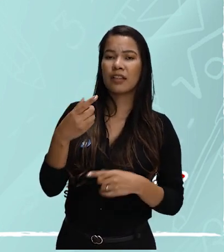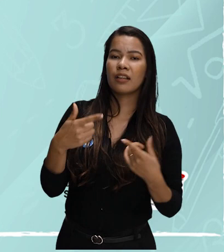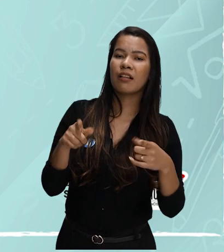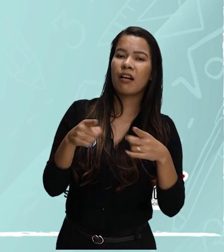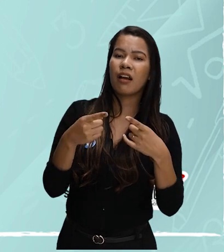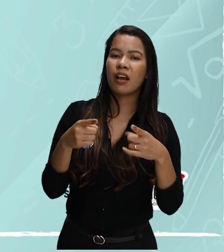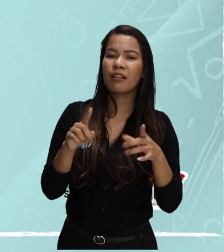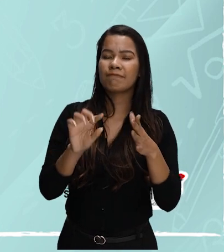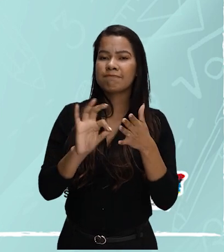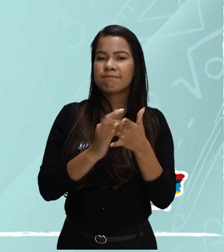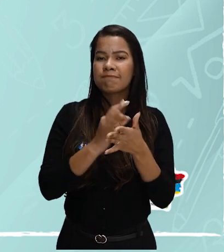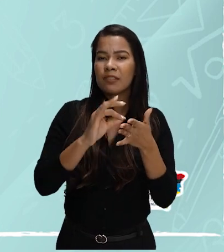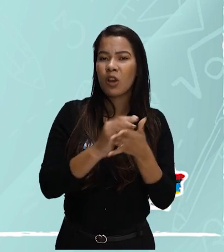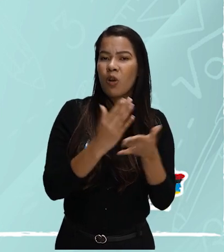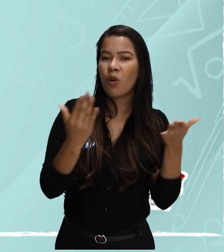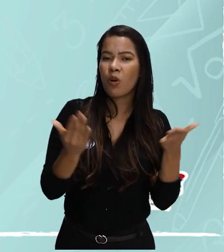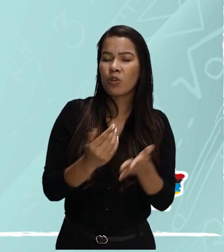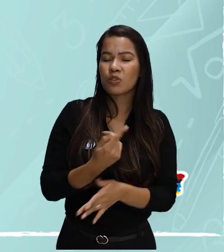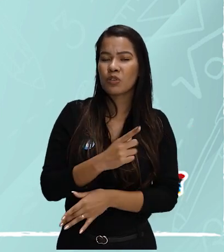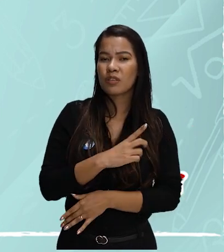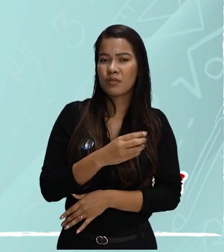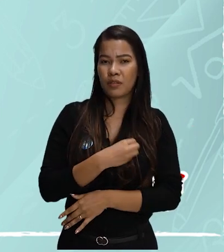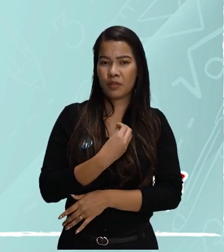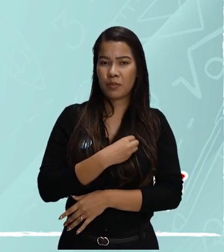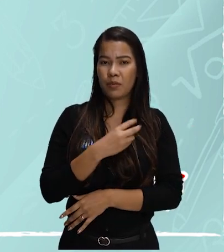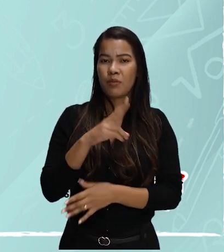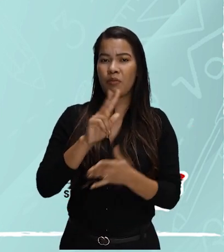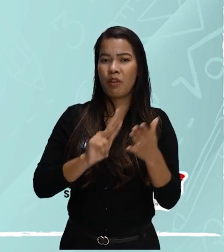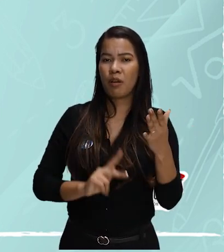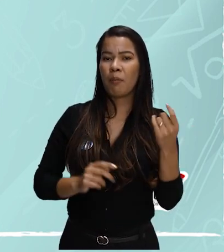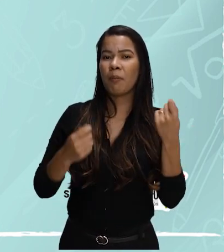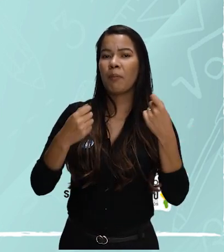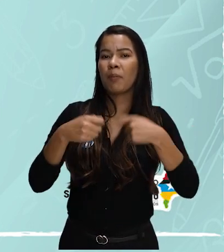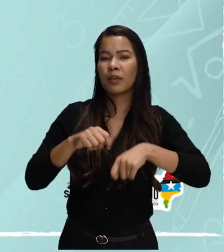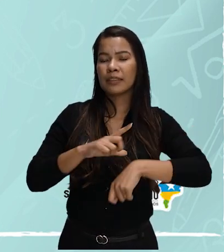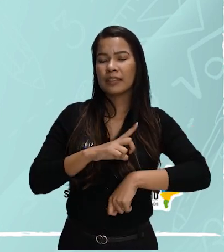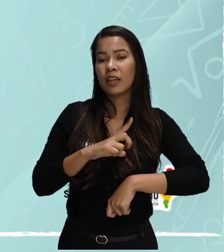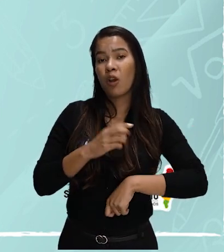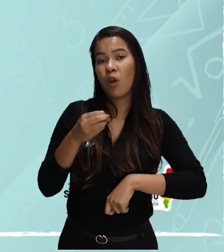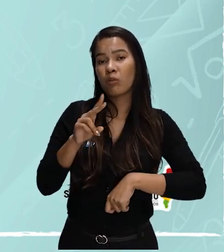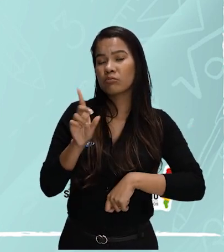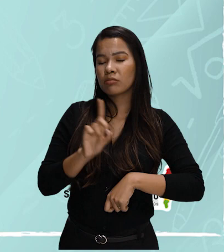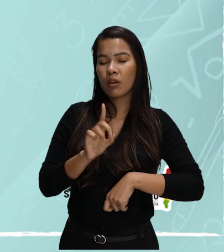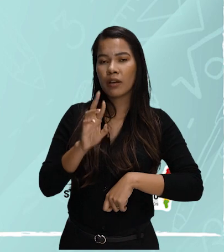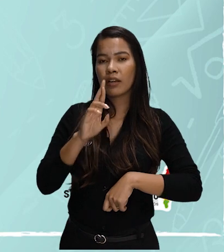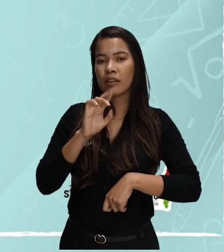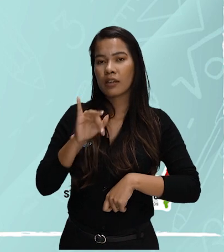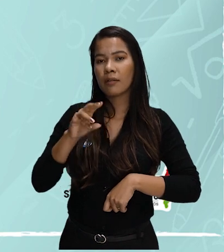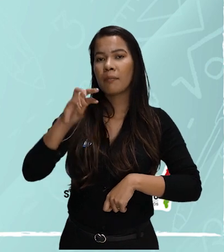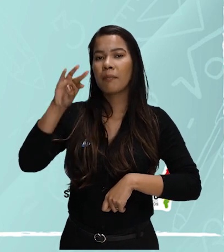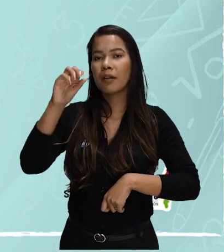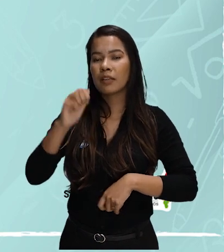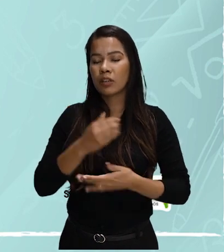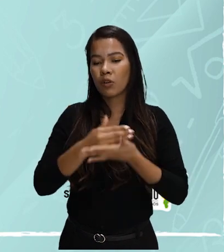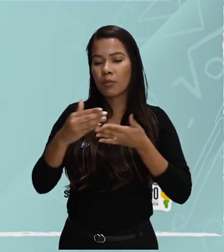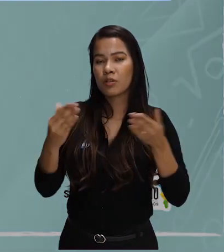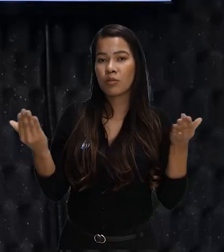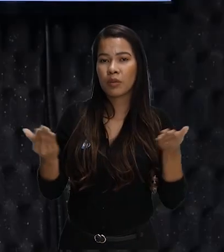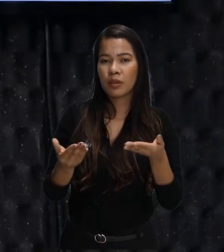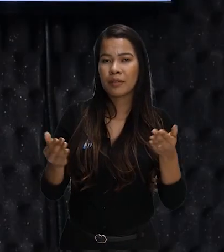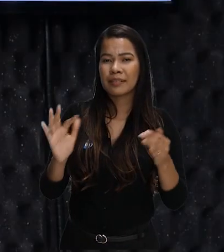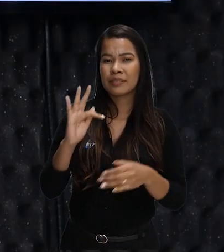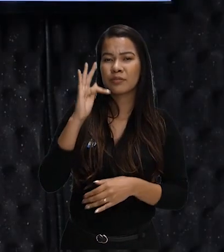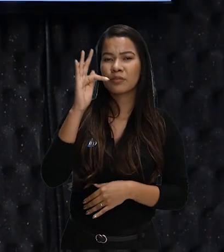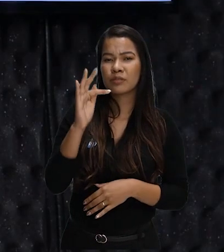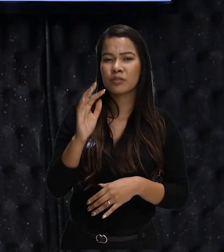Hoje em dia, nós estamos vivendo uma época onde os versos podem ter ou não rima. Nós vamos ver isso que começou lá no modernismo, lá na frente, mas aqui a gente